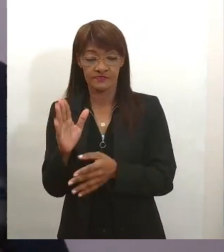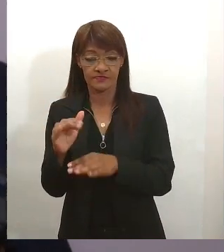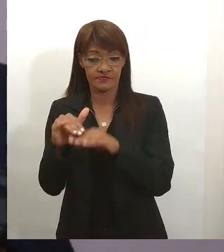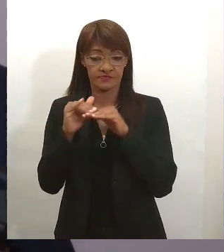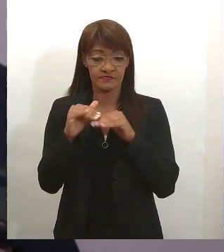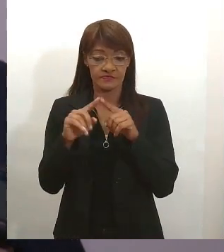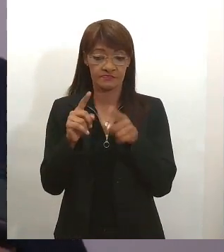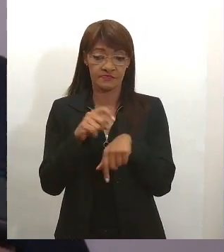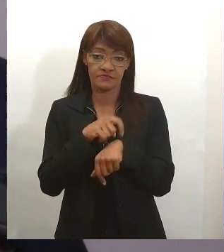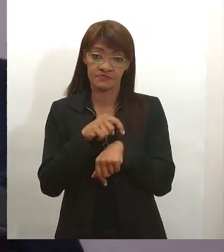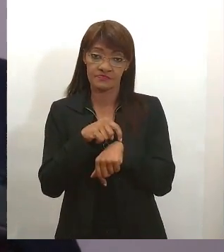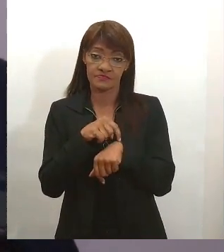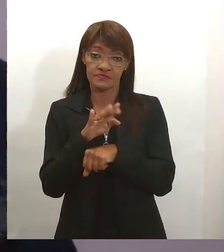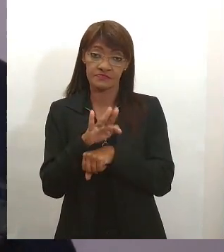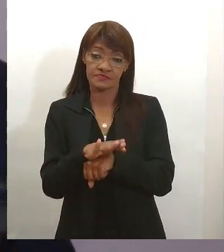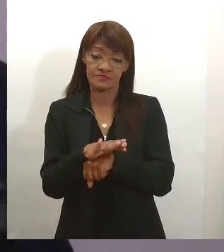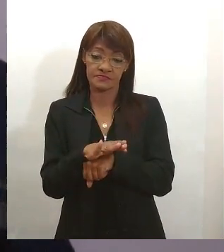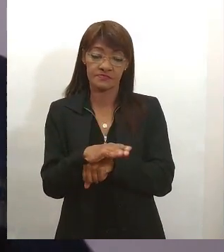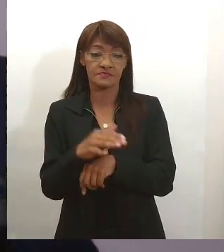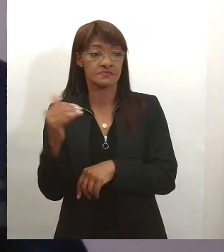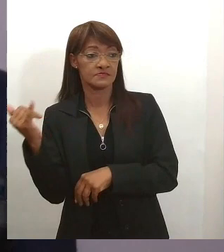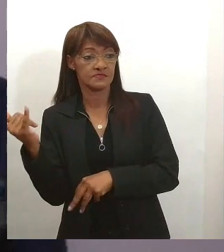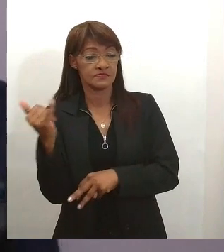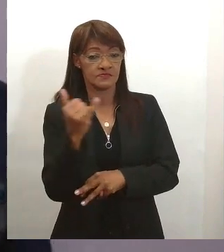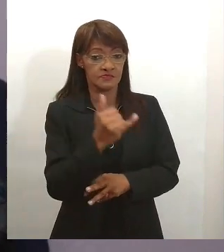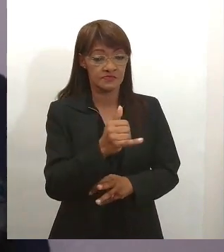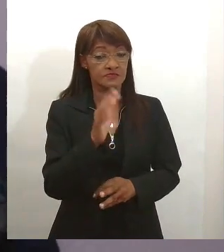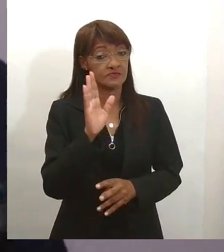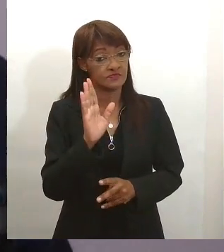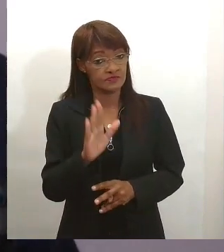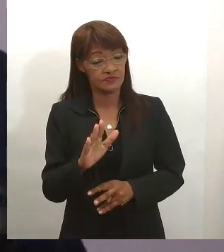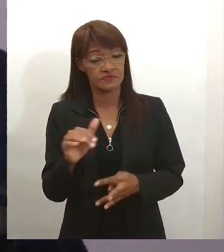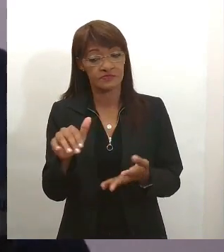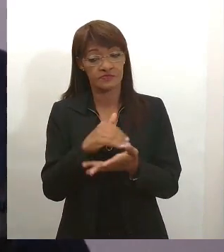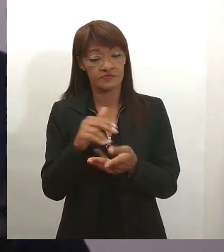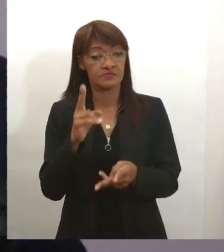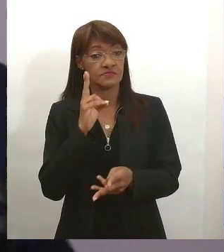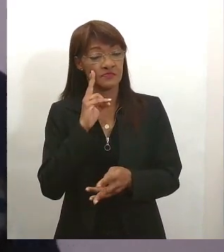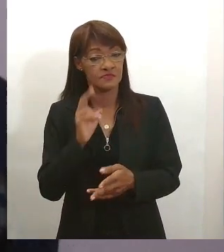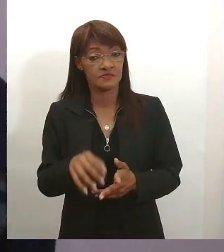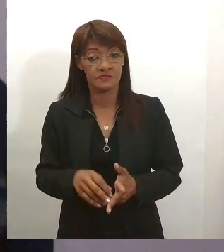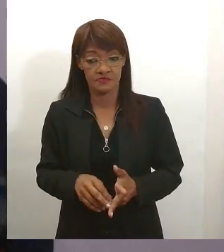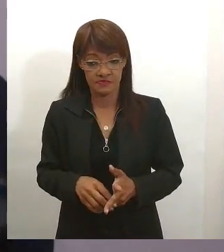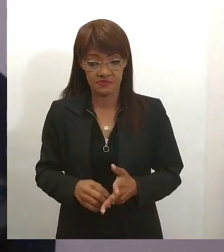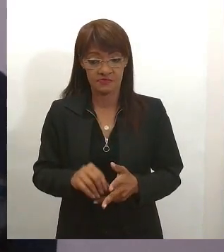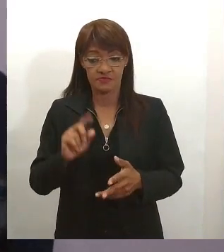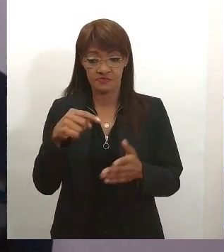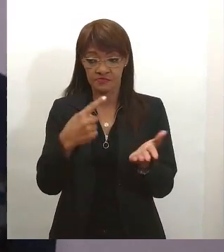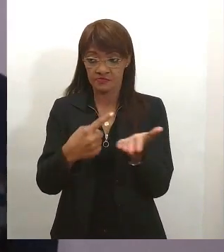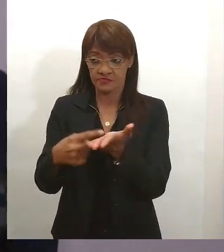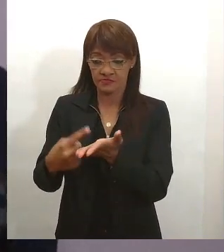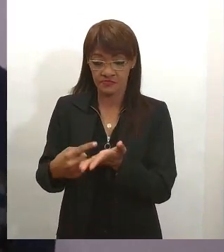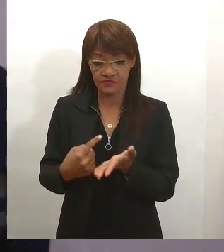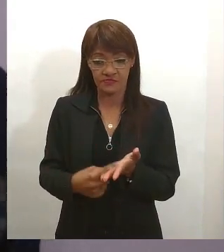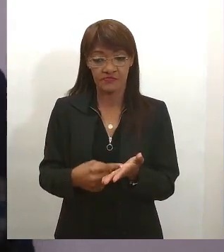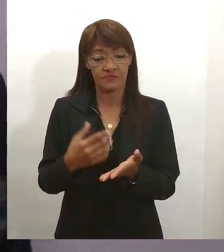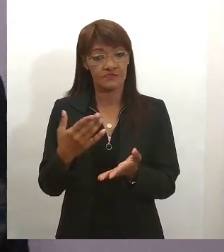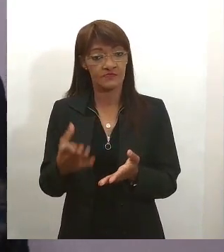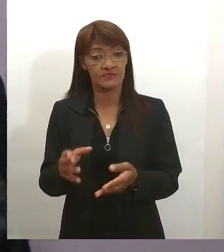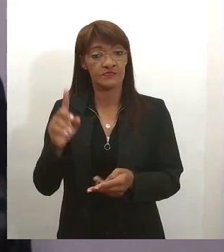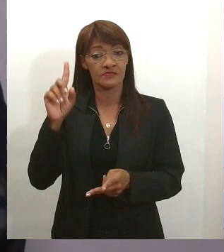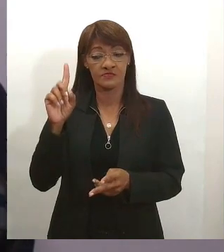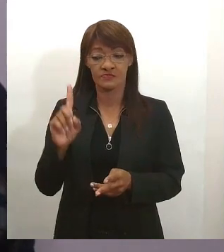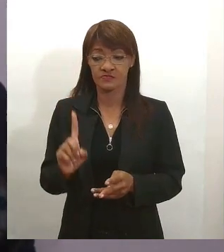para o secretário Zezinho, o secretário Zezinho já vai chamar as pessoas envolvidas, né, os diretores dele envolvidos nesse caso, para realmente ver o que realmente